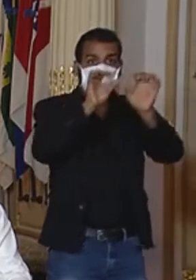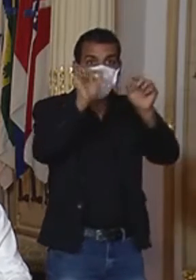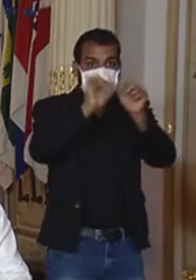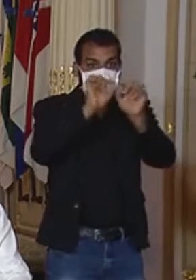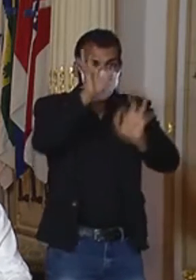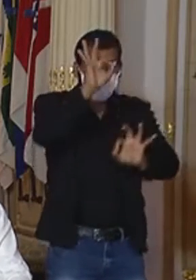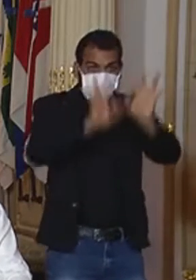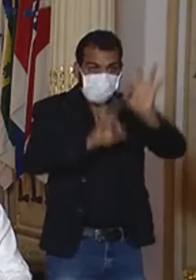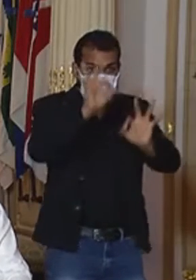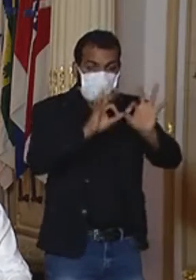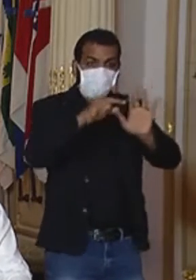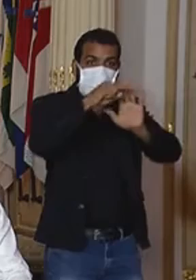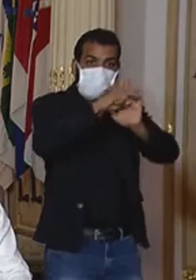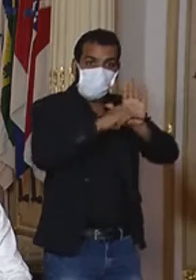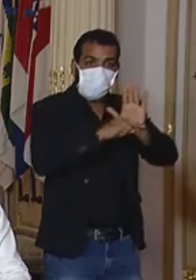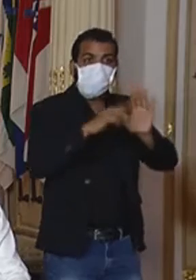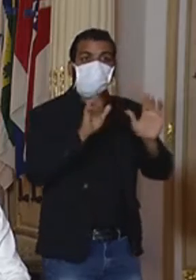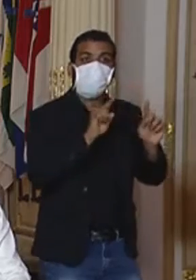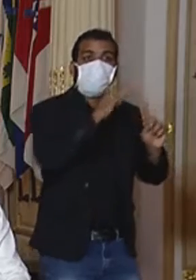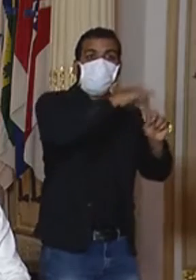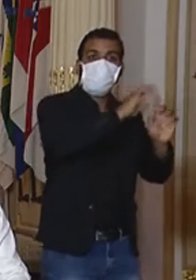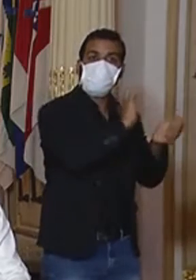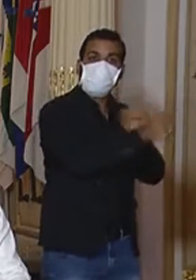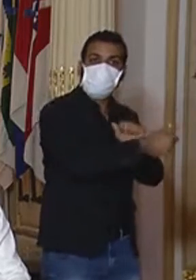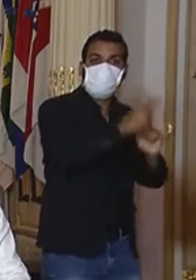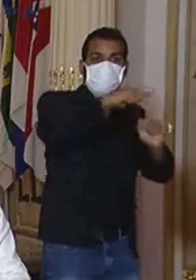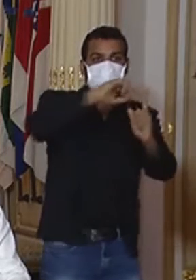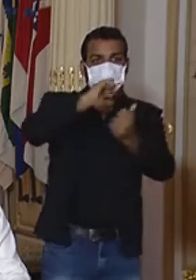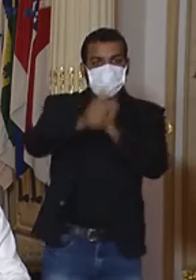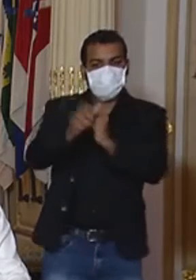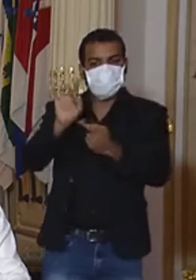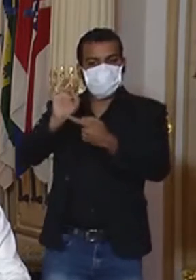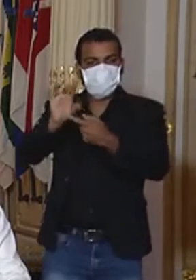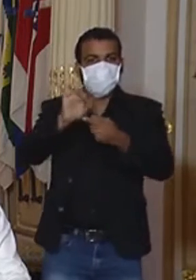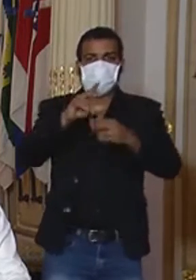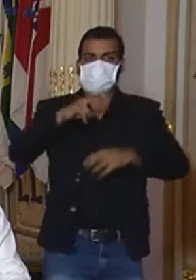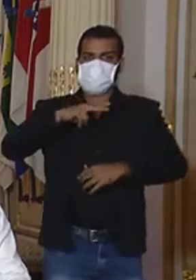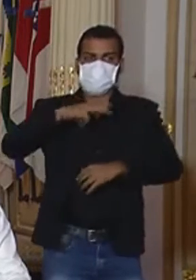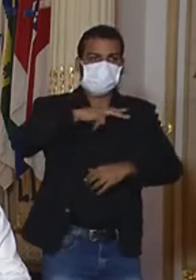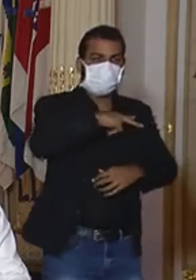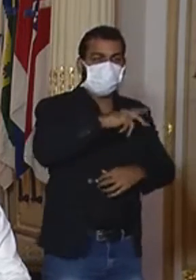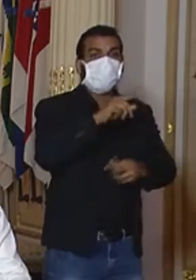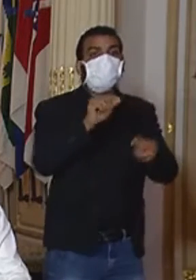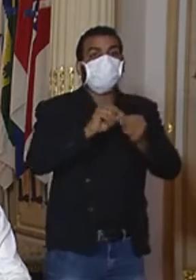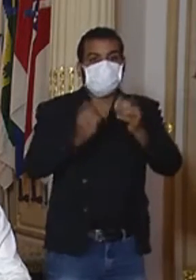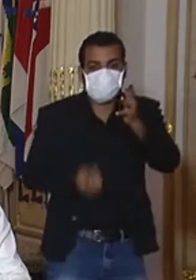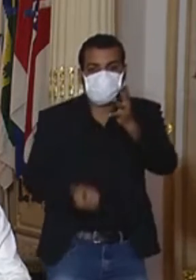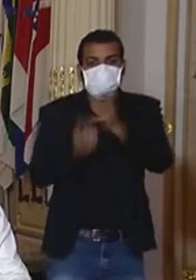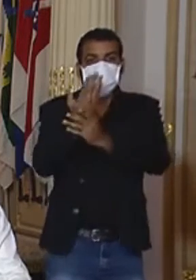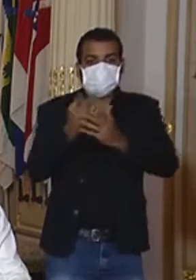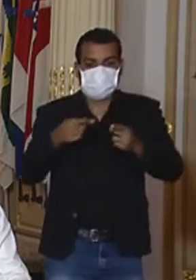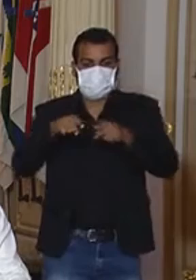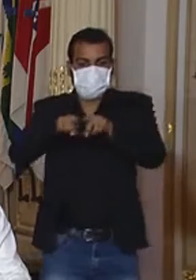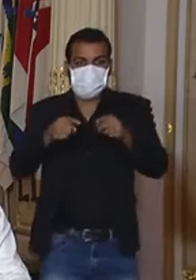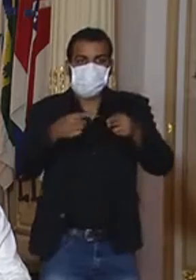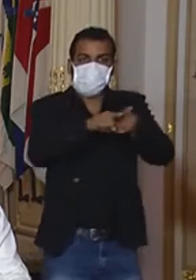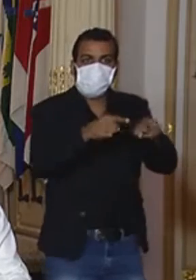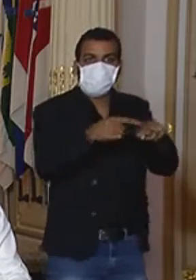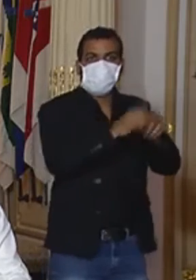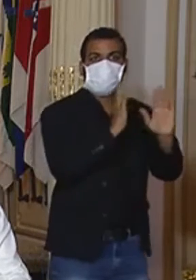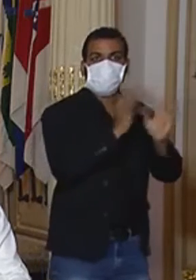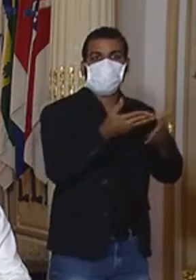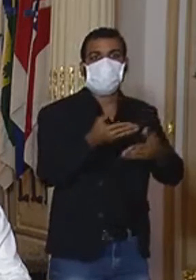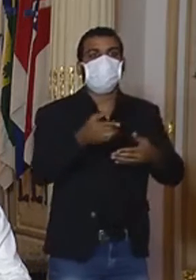protocolo para cada modalidade esportiva e foi realizado em parceria trazendo as contribuições